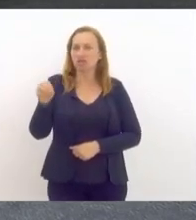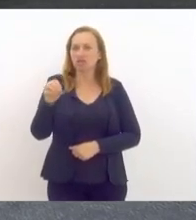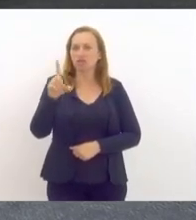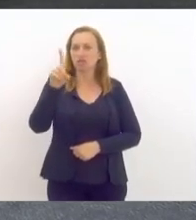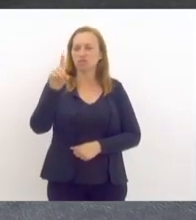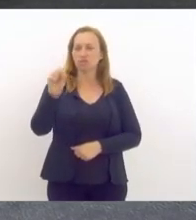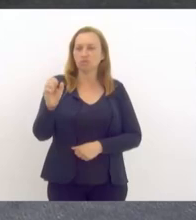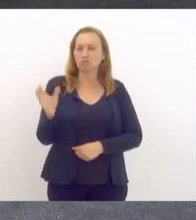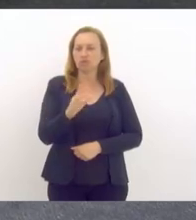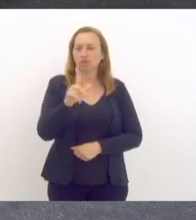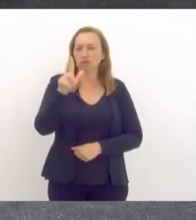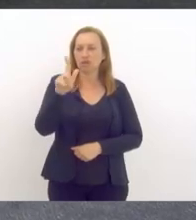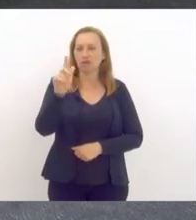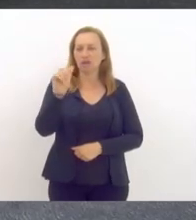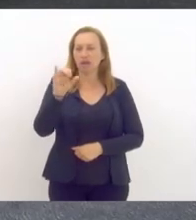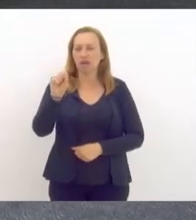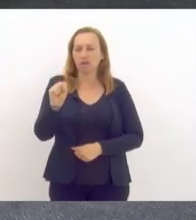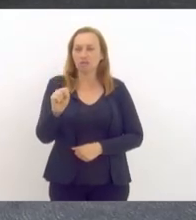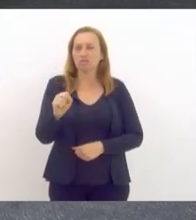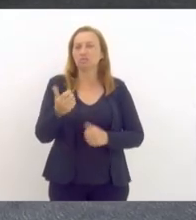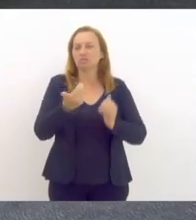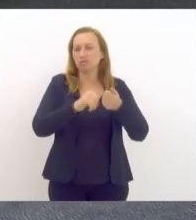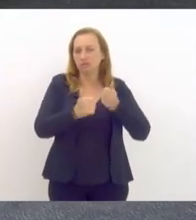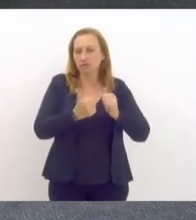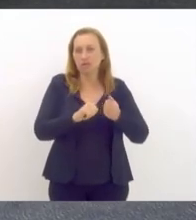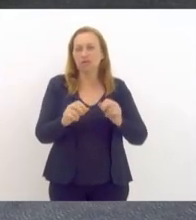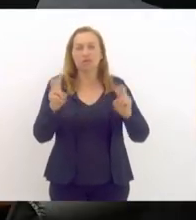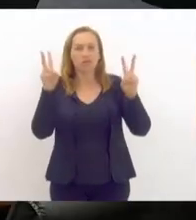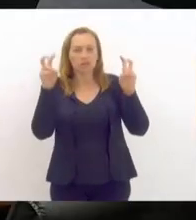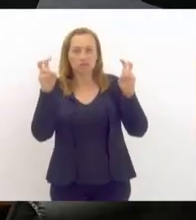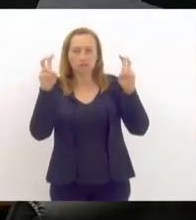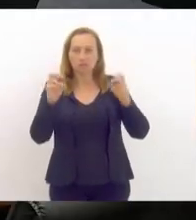Presidente o senhor também avalia essa situação